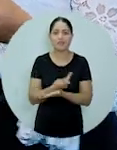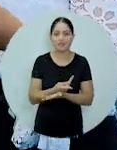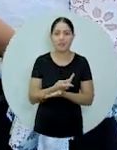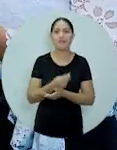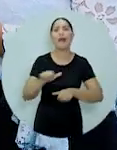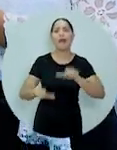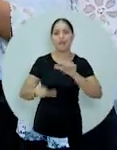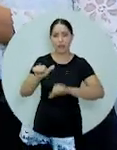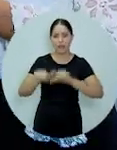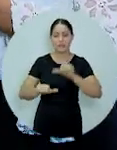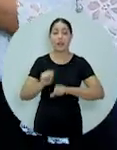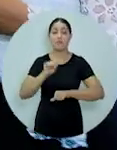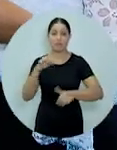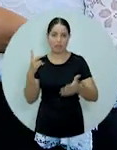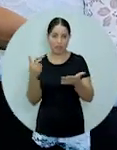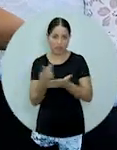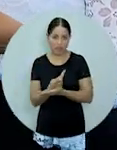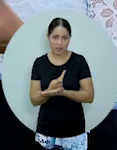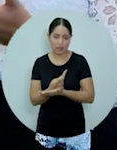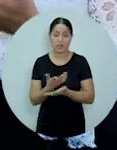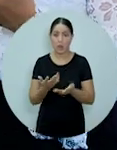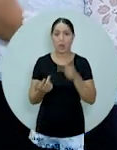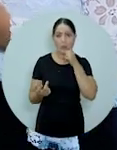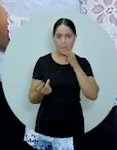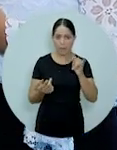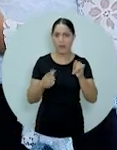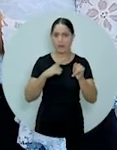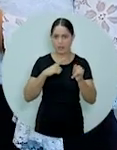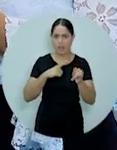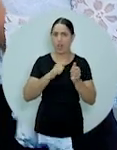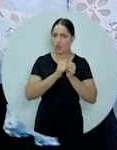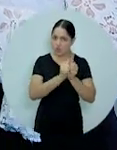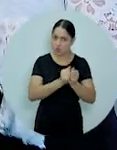desses indícios de que tem alguma coisa errada, porque